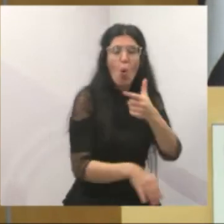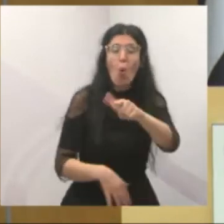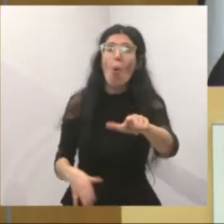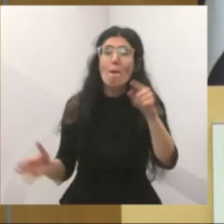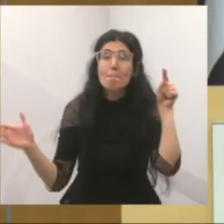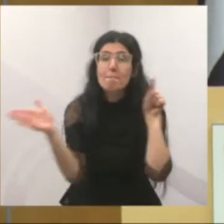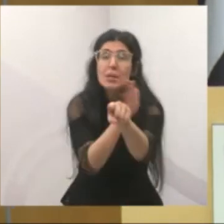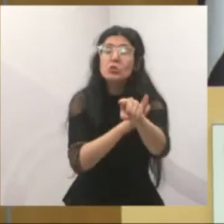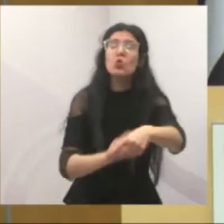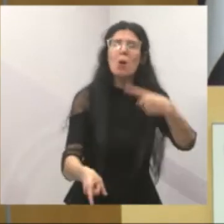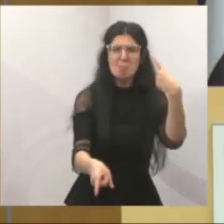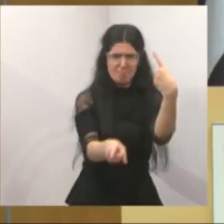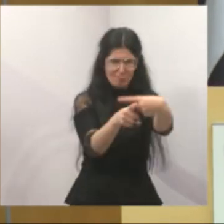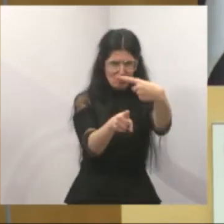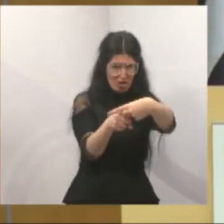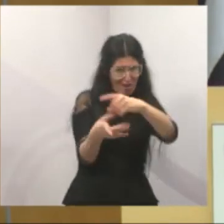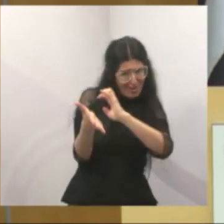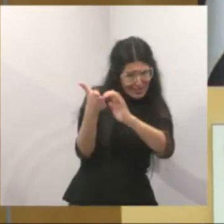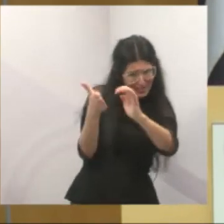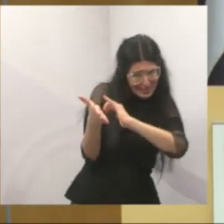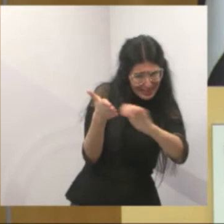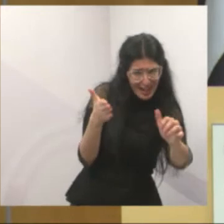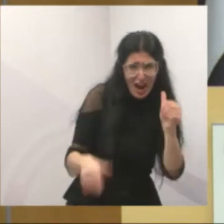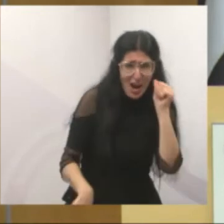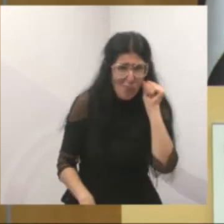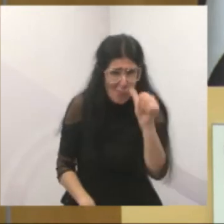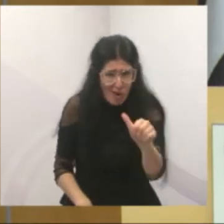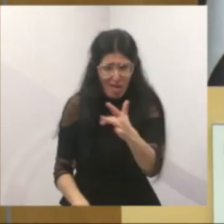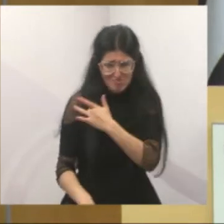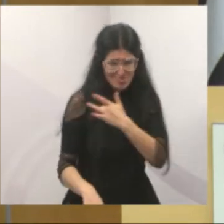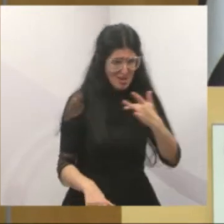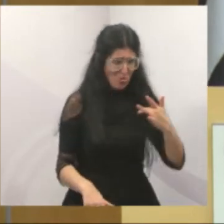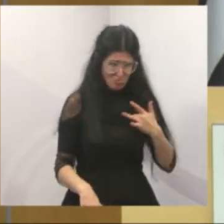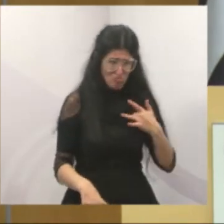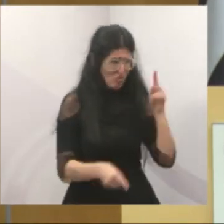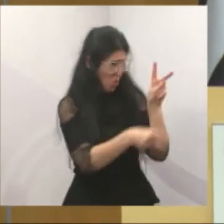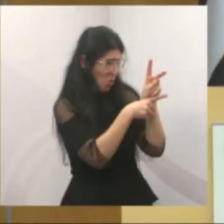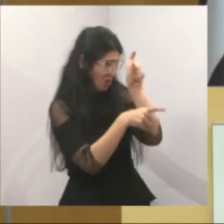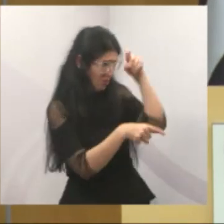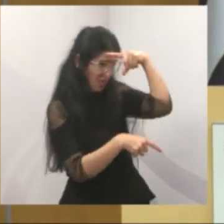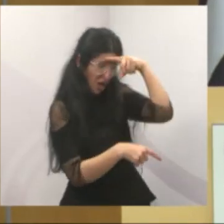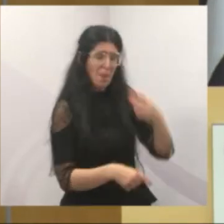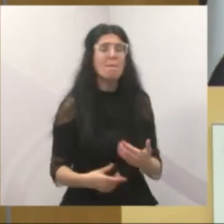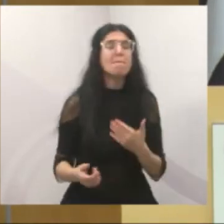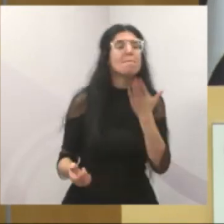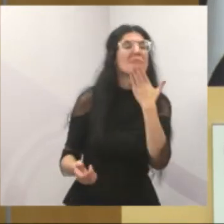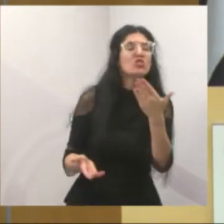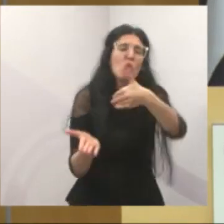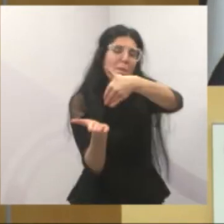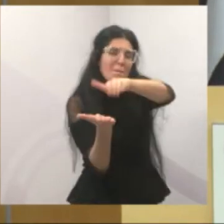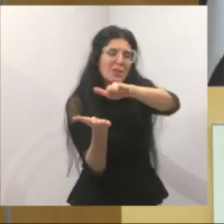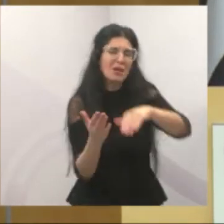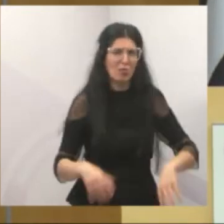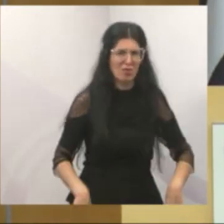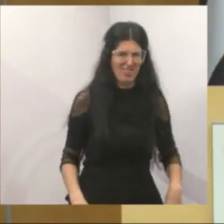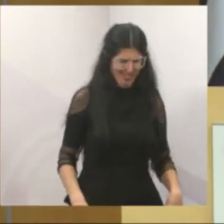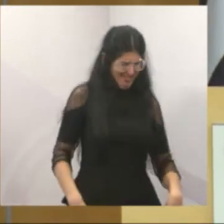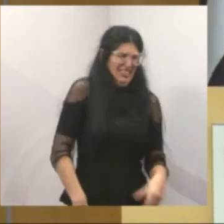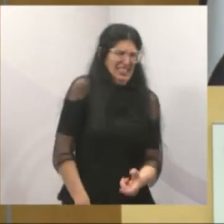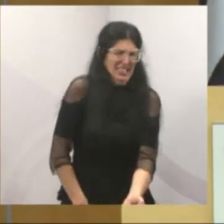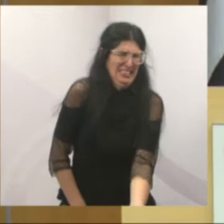Por que a secretária de saúde pediu demissão? Num momento tão crítico que nós